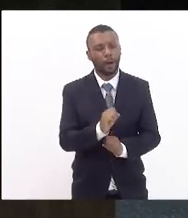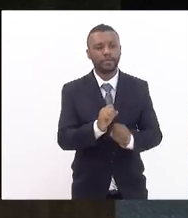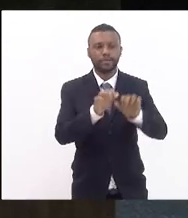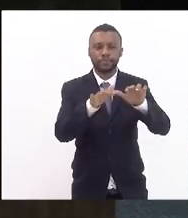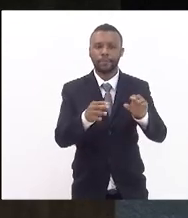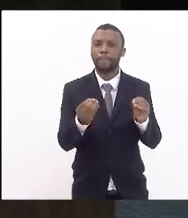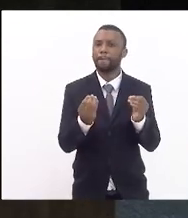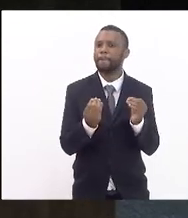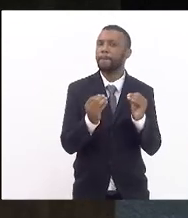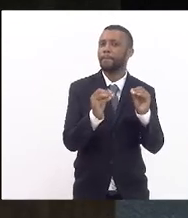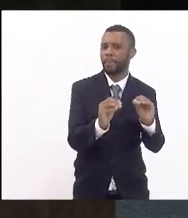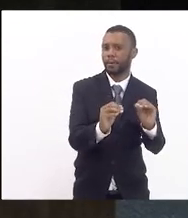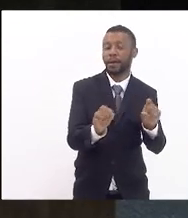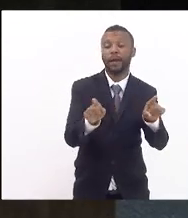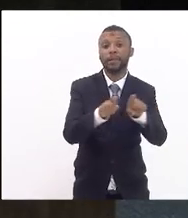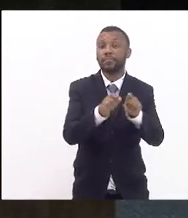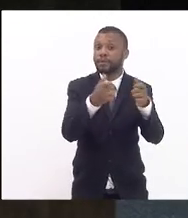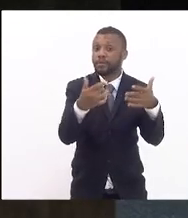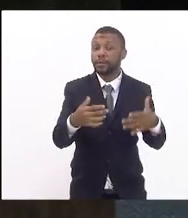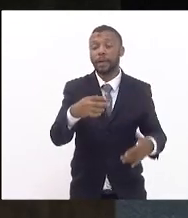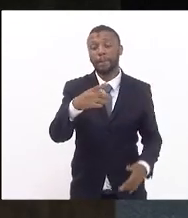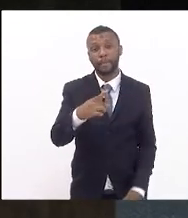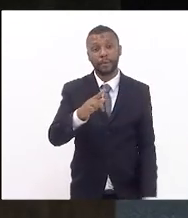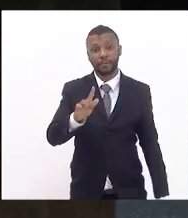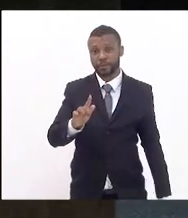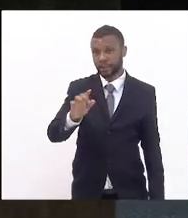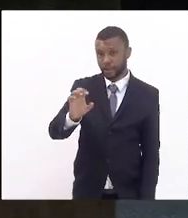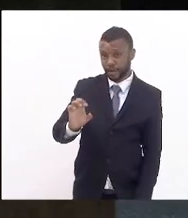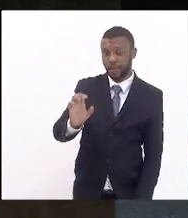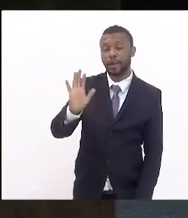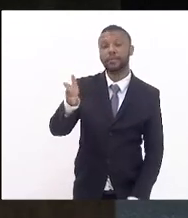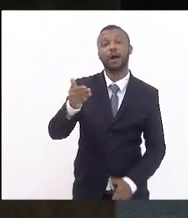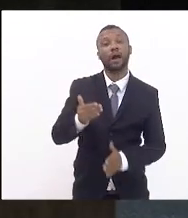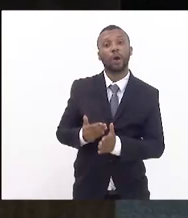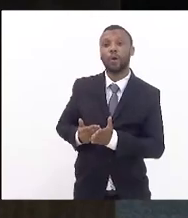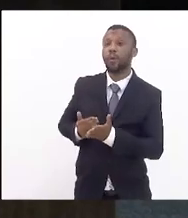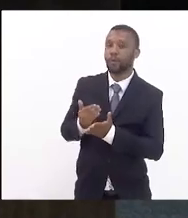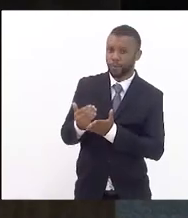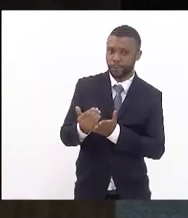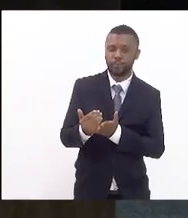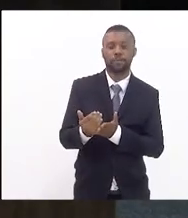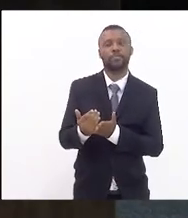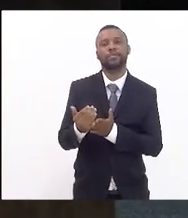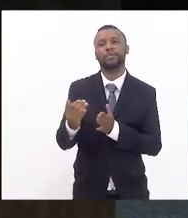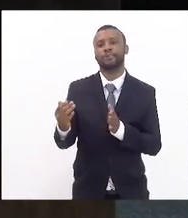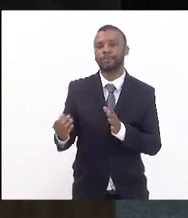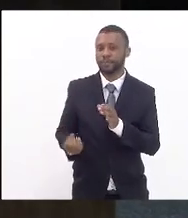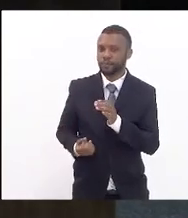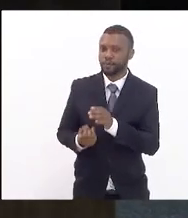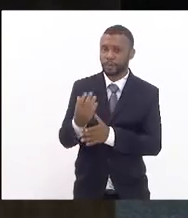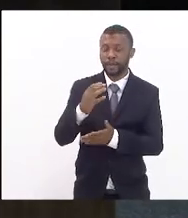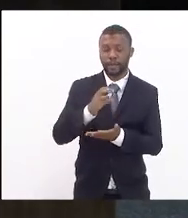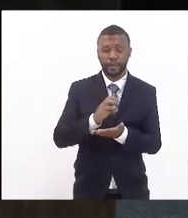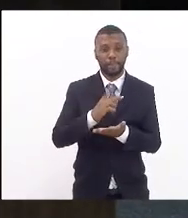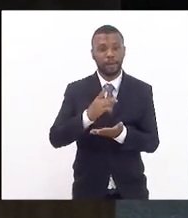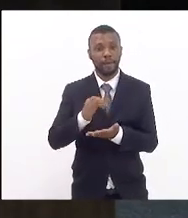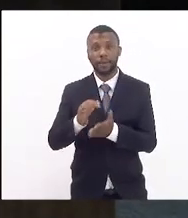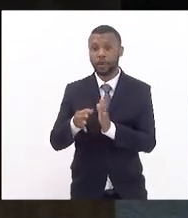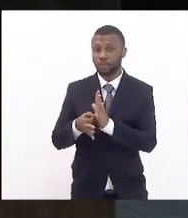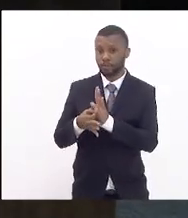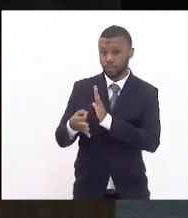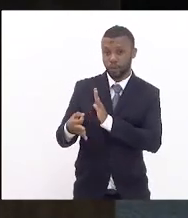E dizer também que a Procuradoria já começou, conforme a CPI sugeriu, o curso